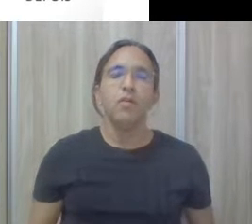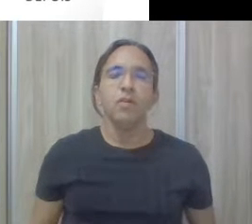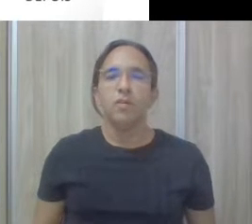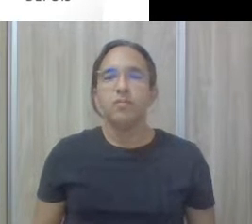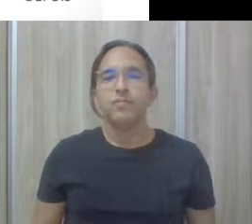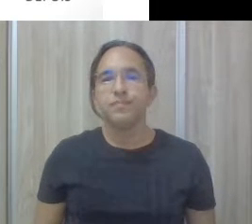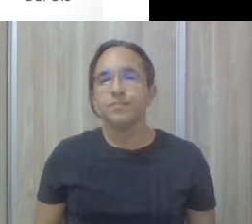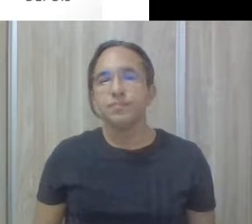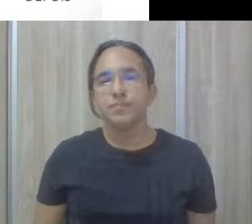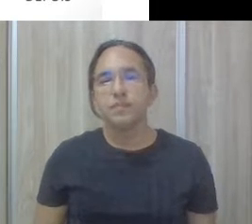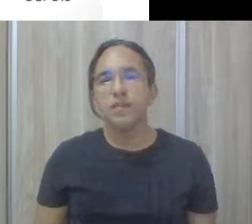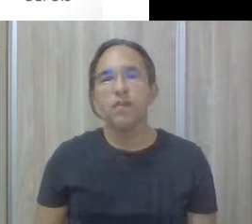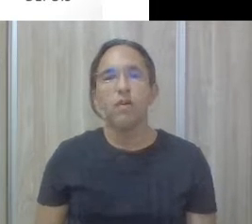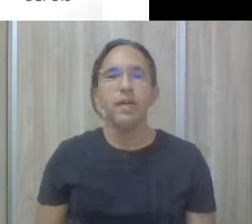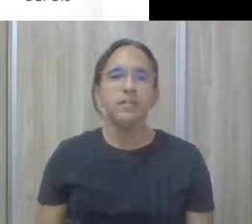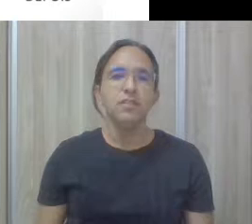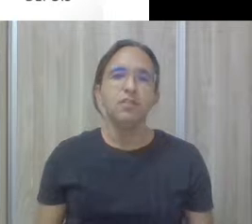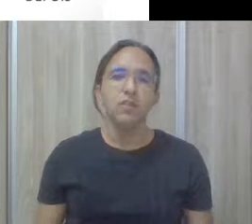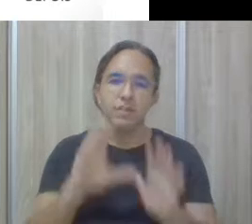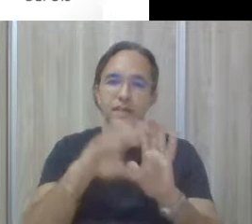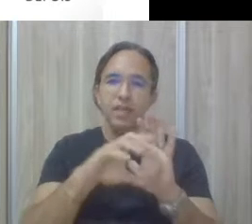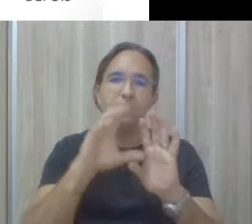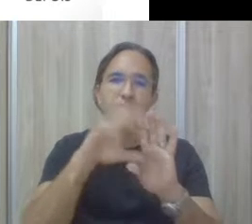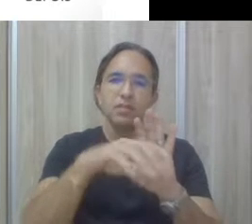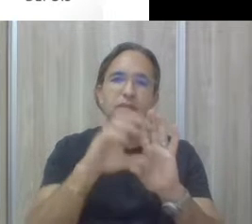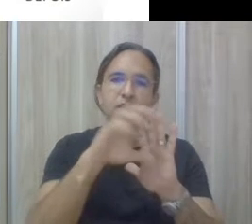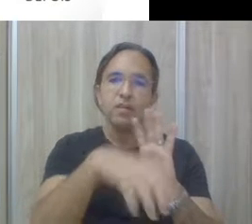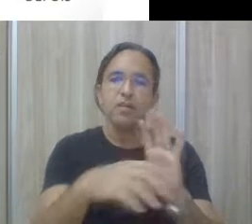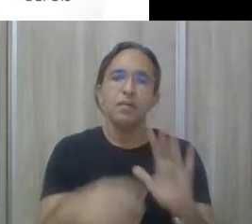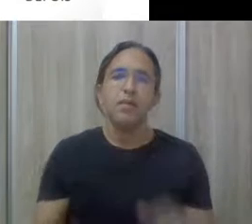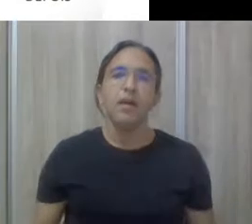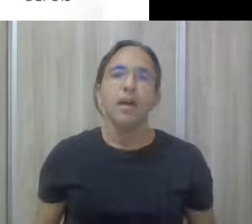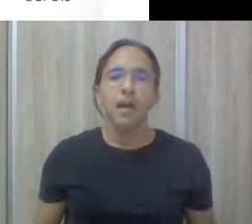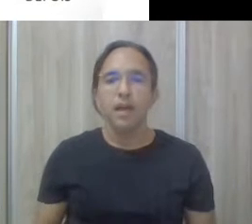Então, foram esses conceitos